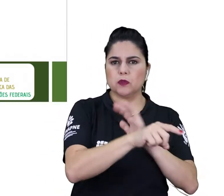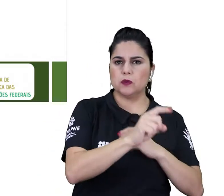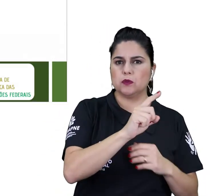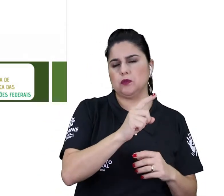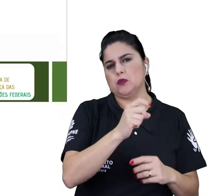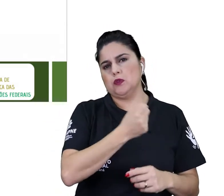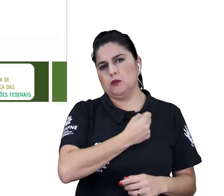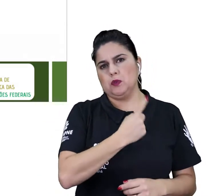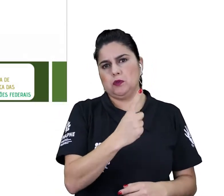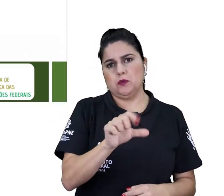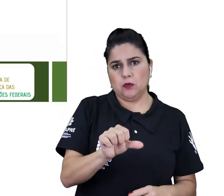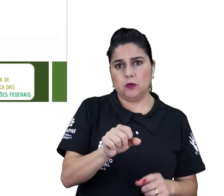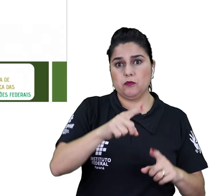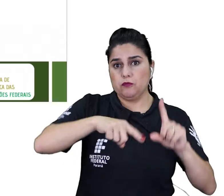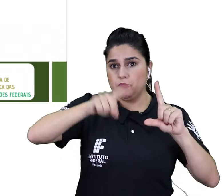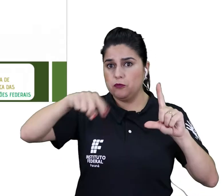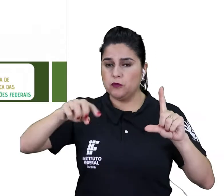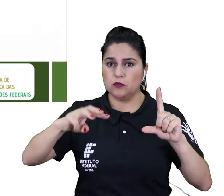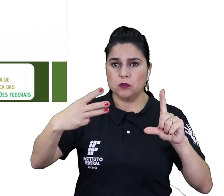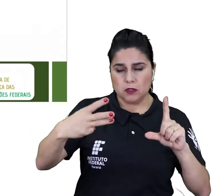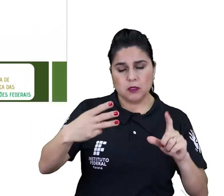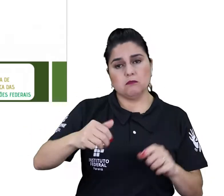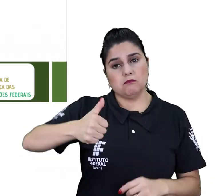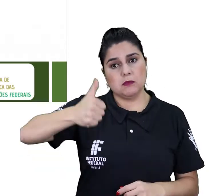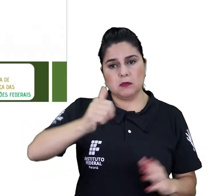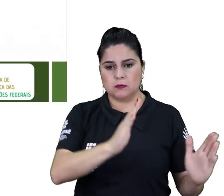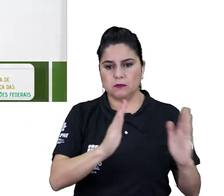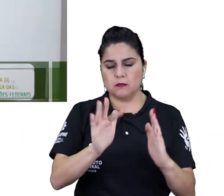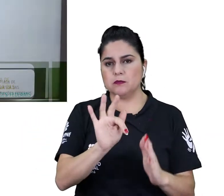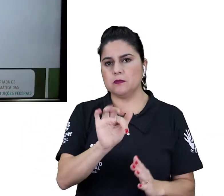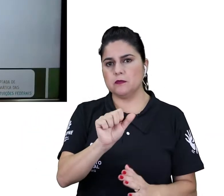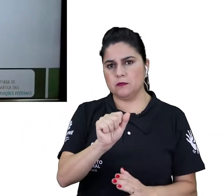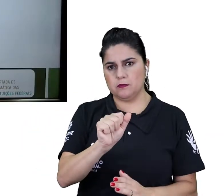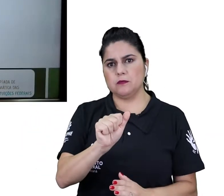19 do nível 3, primeira fase, ok?